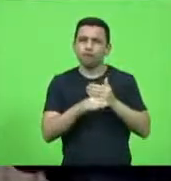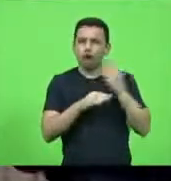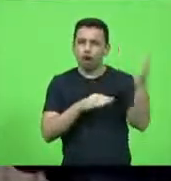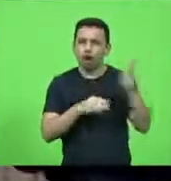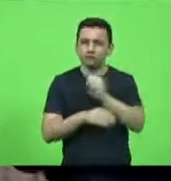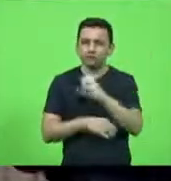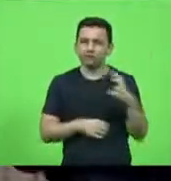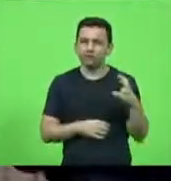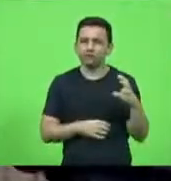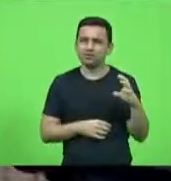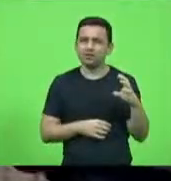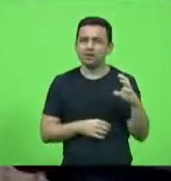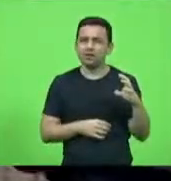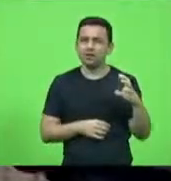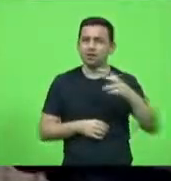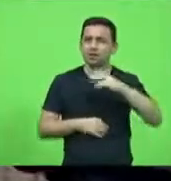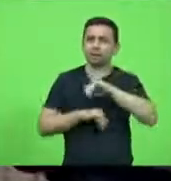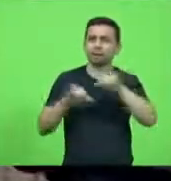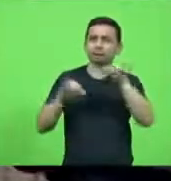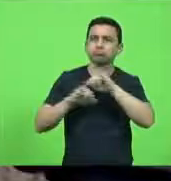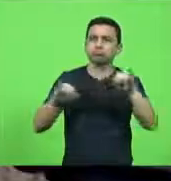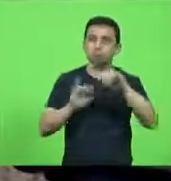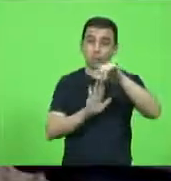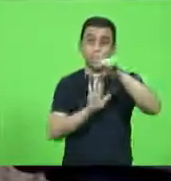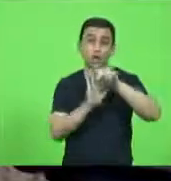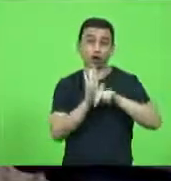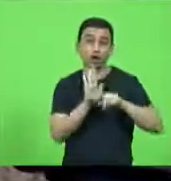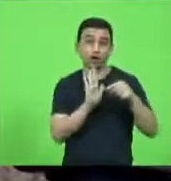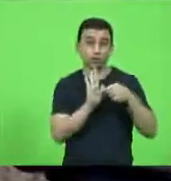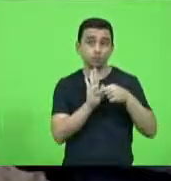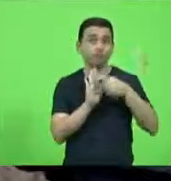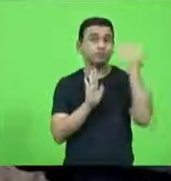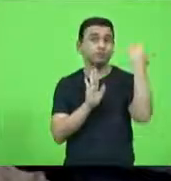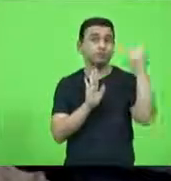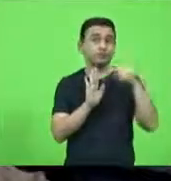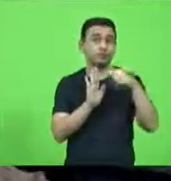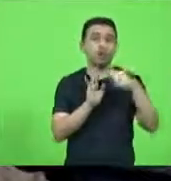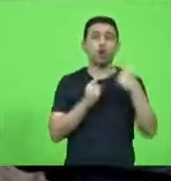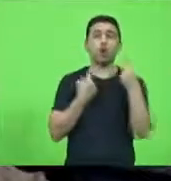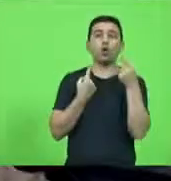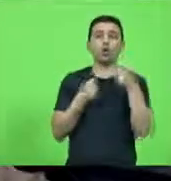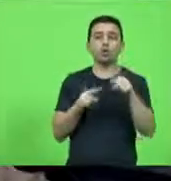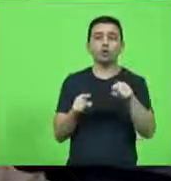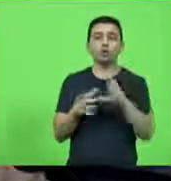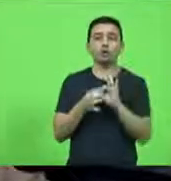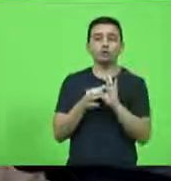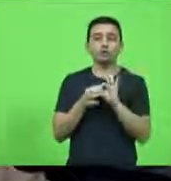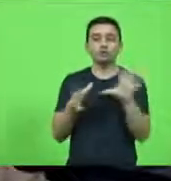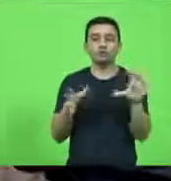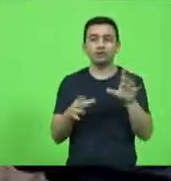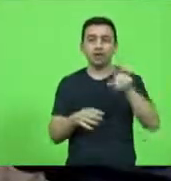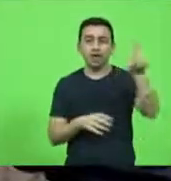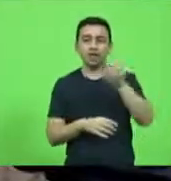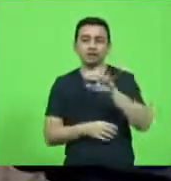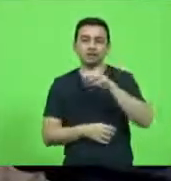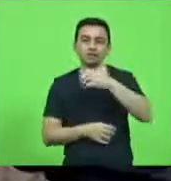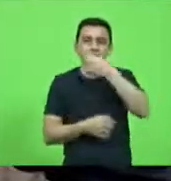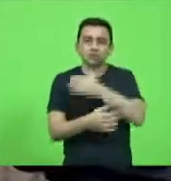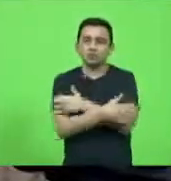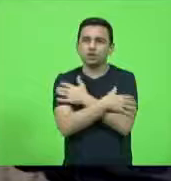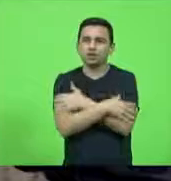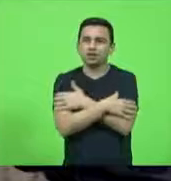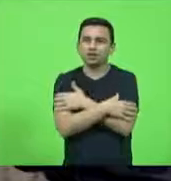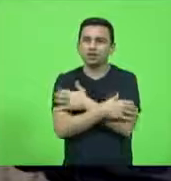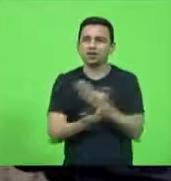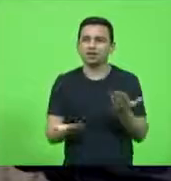se manifestar e propuseram um projeto de resolução contra a concessão do Parque de São Joaquim.